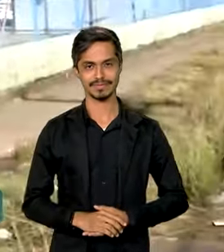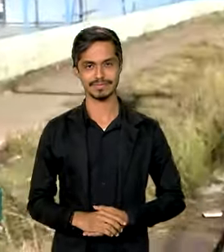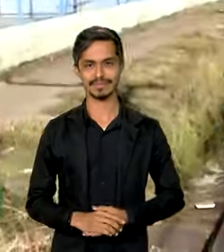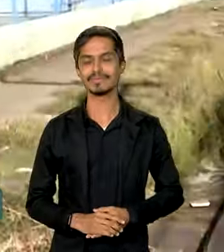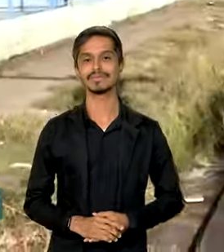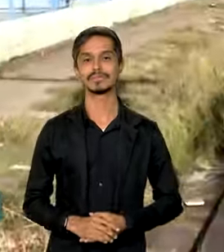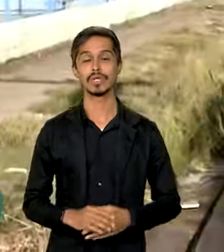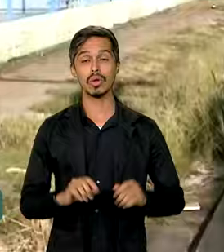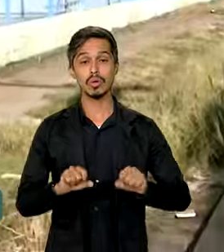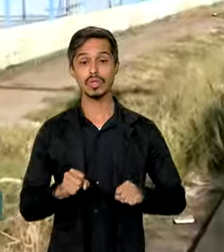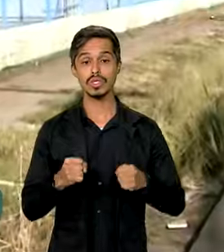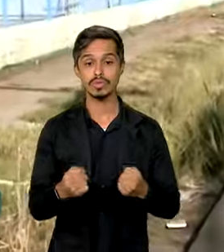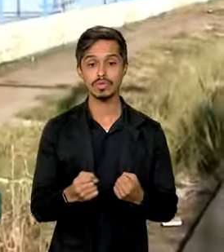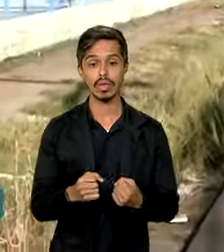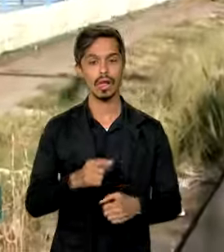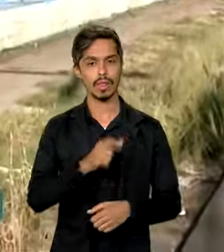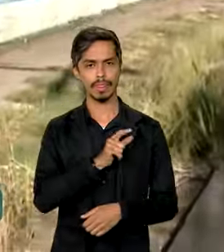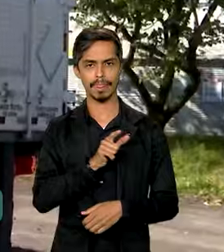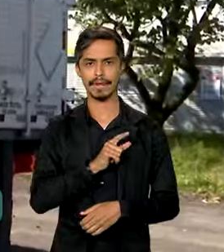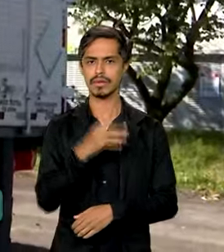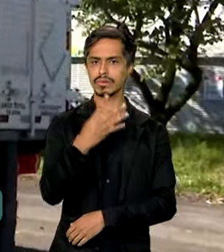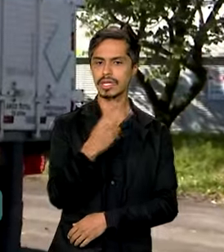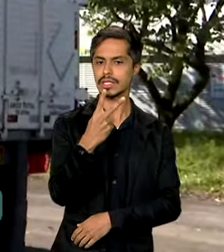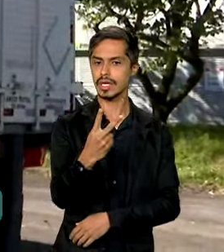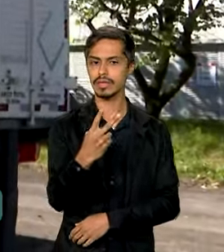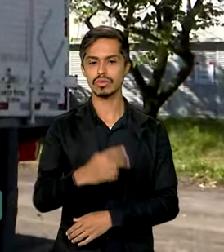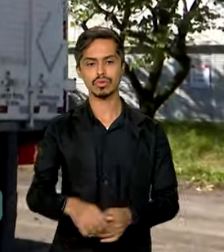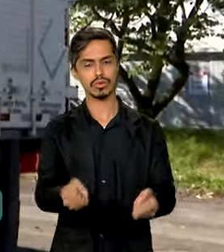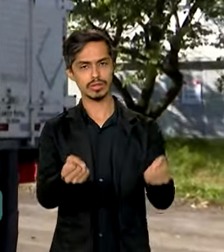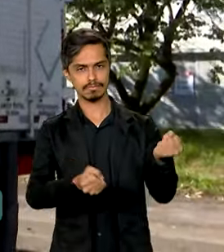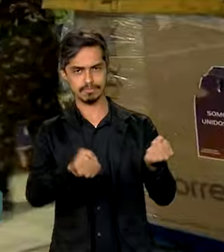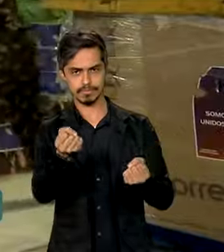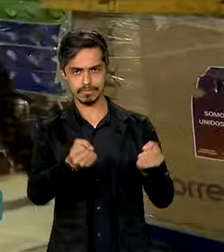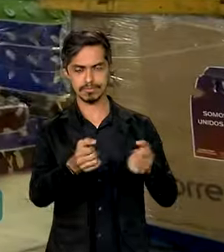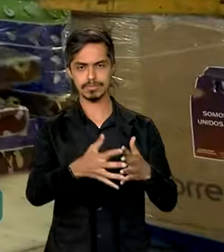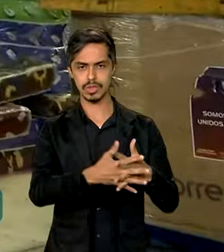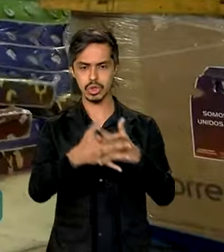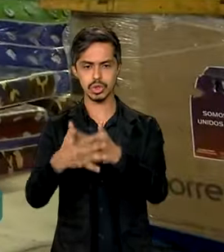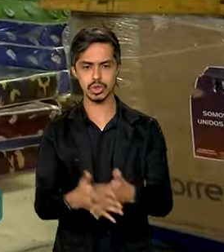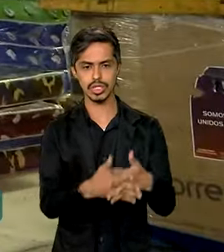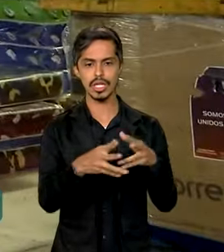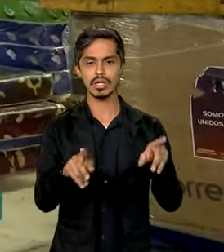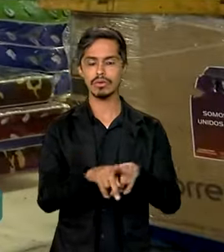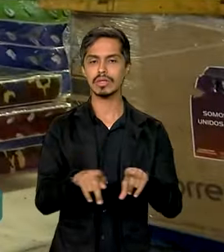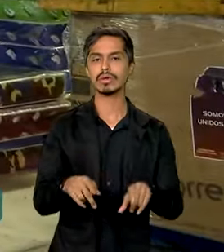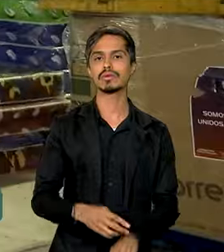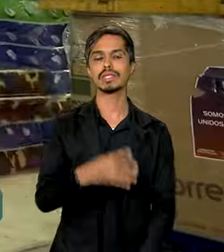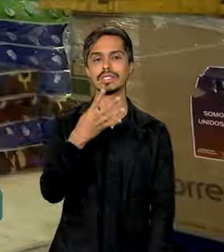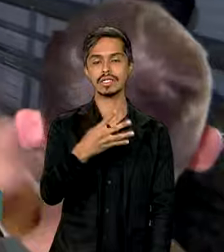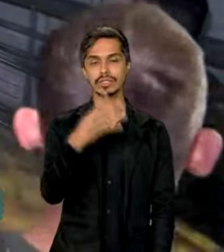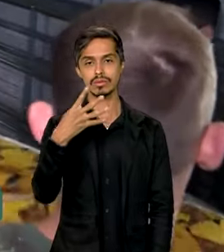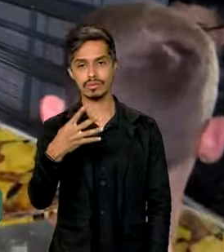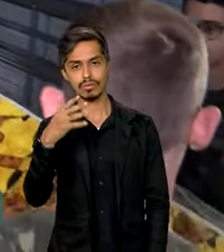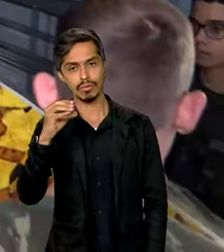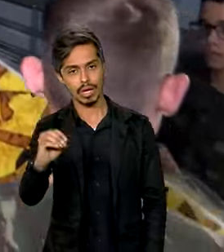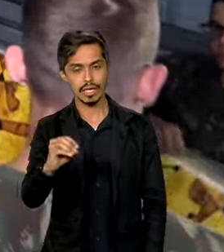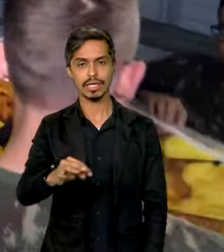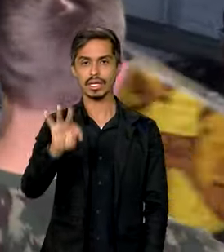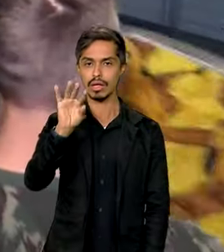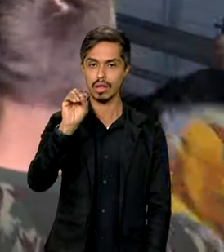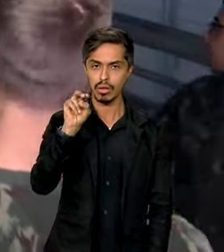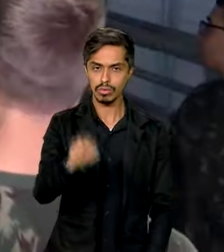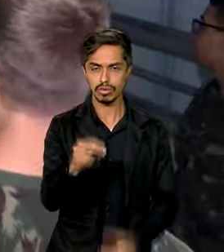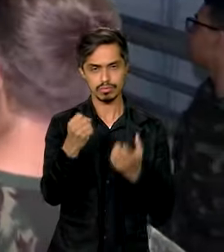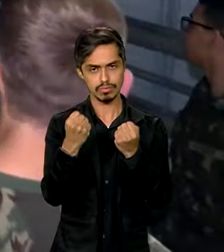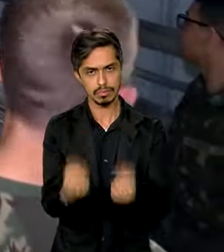A ação, envolvendo 42 carretas e 440 toneladas de produtos,